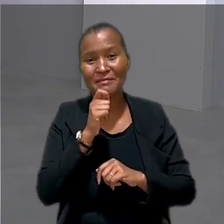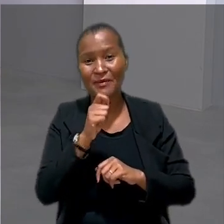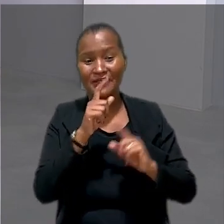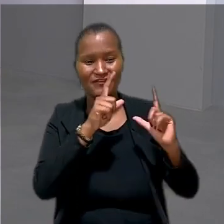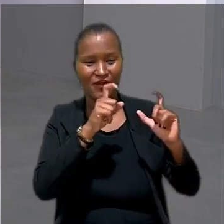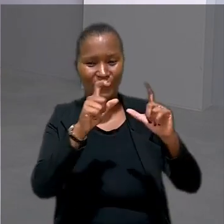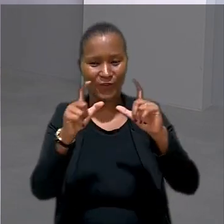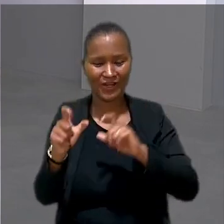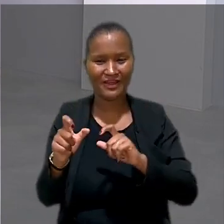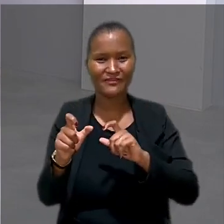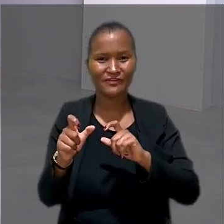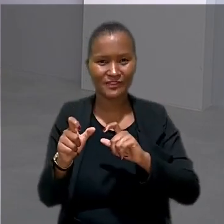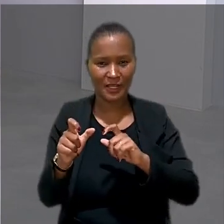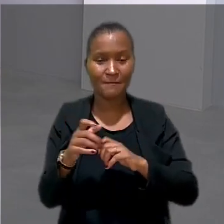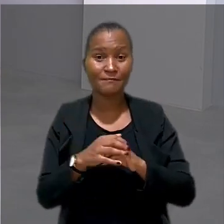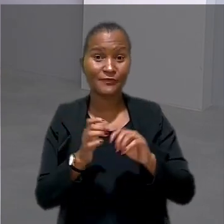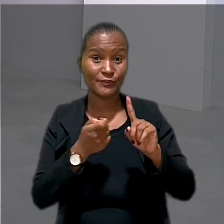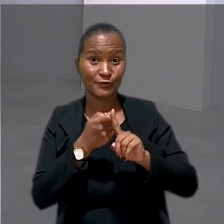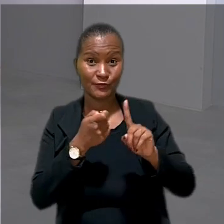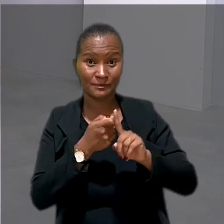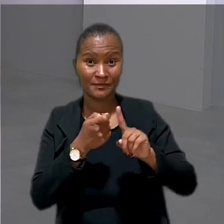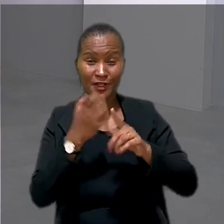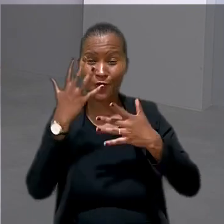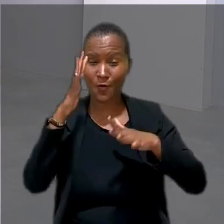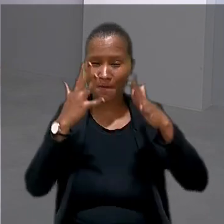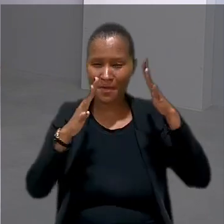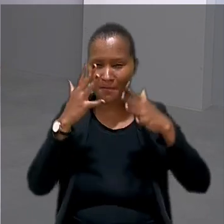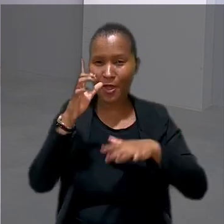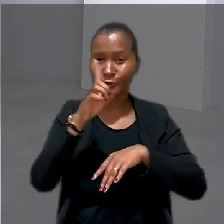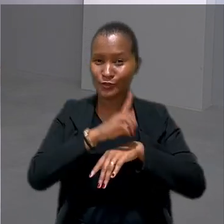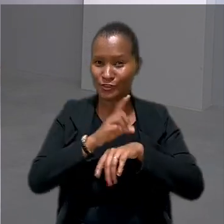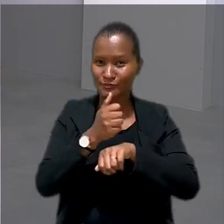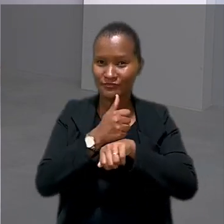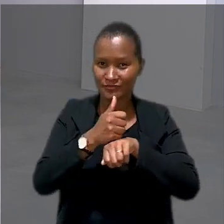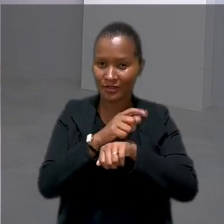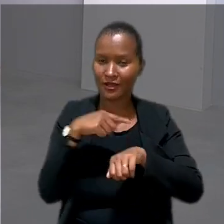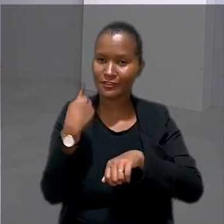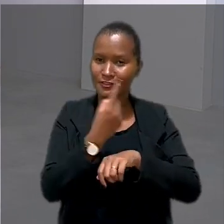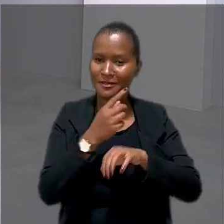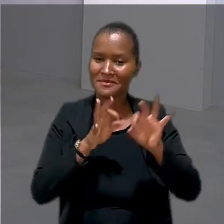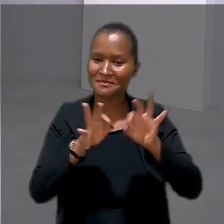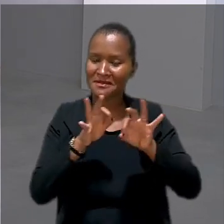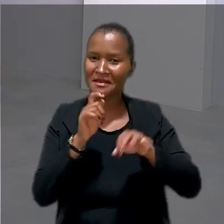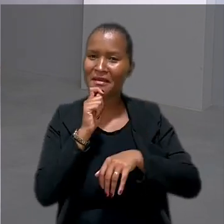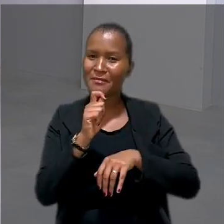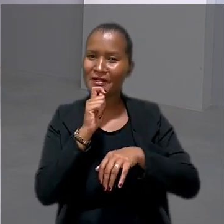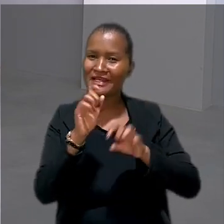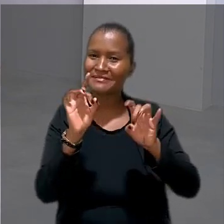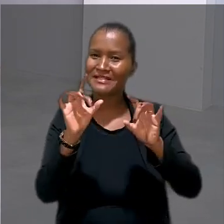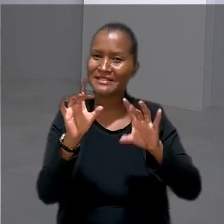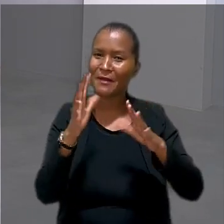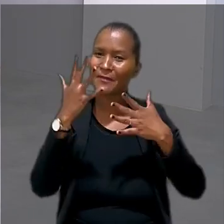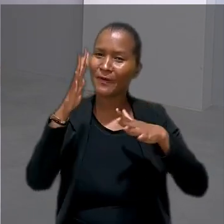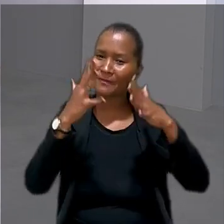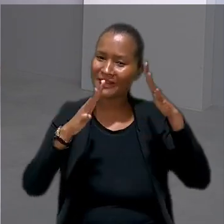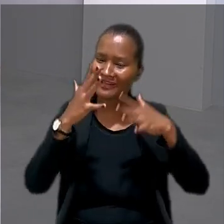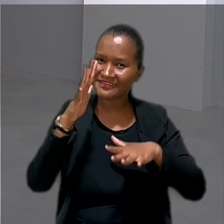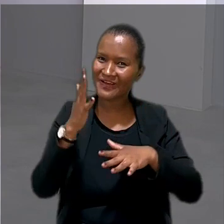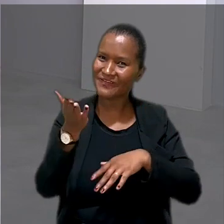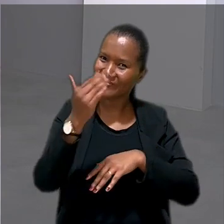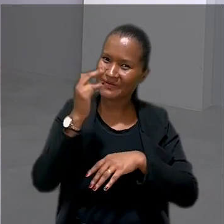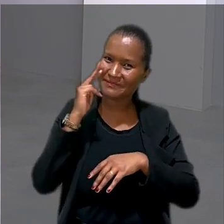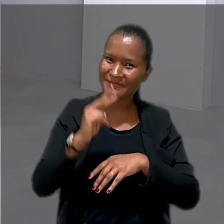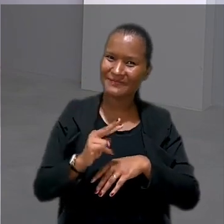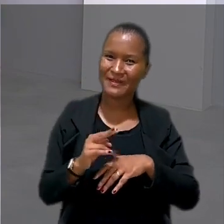ao repórter fotográfico. E no mês em que se comemora o Dia desse Profissional, nós preparamos uma reportagem especial para